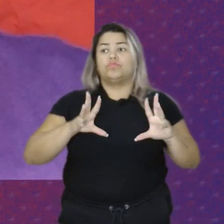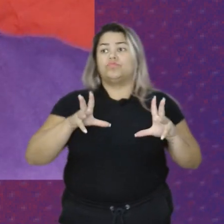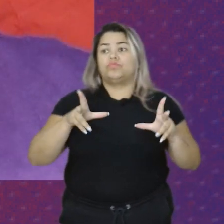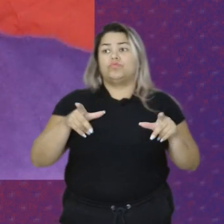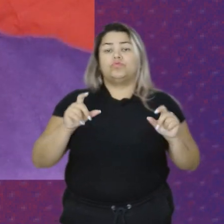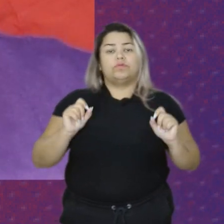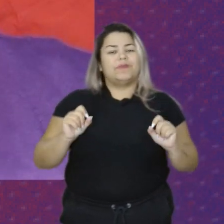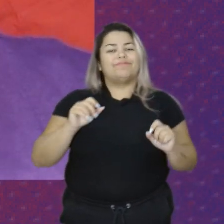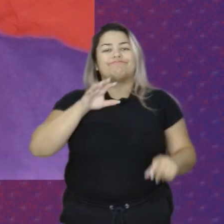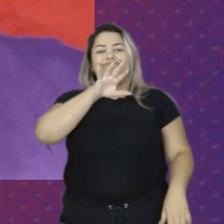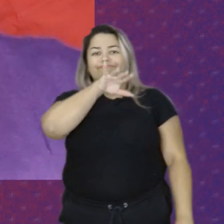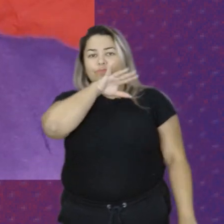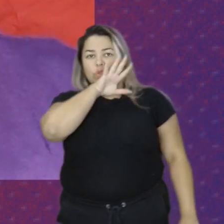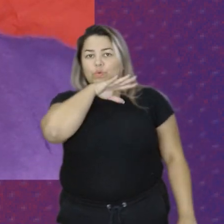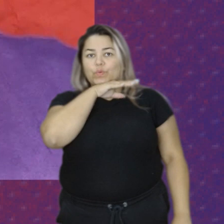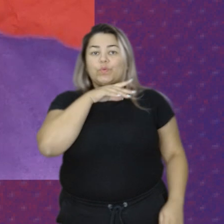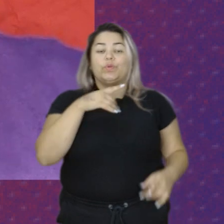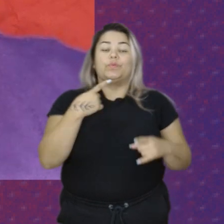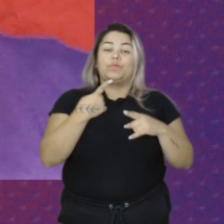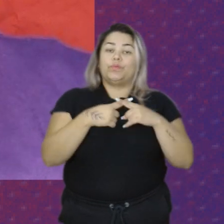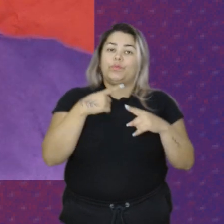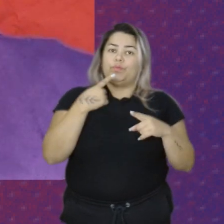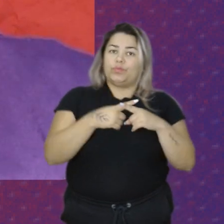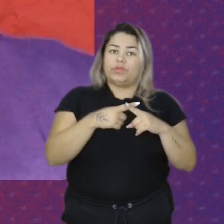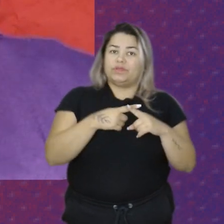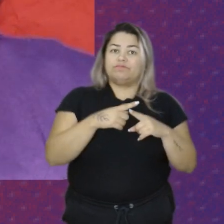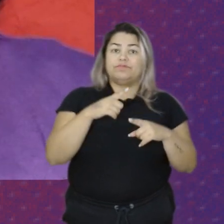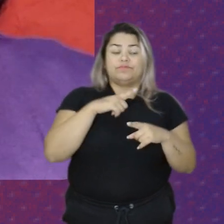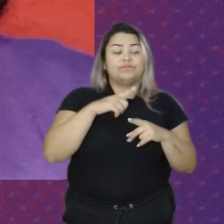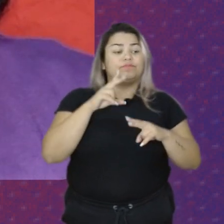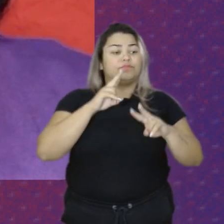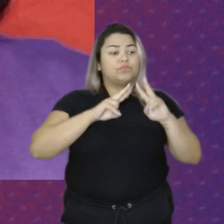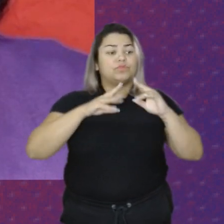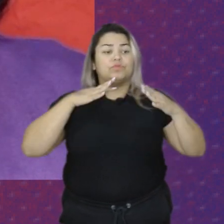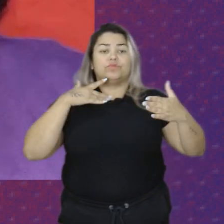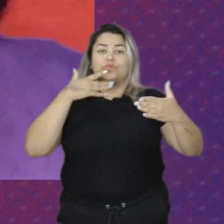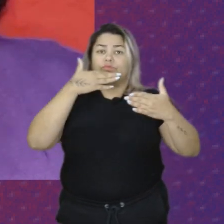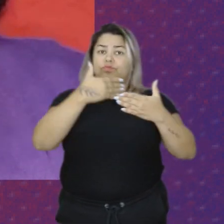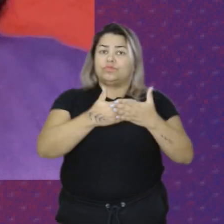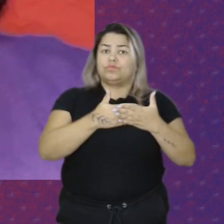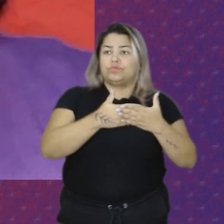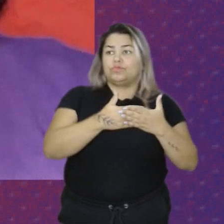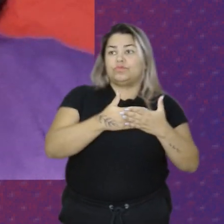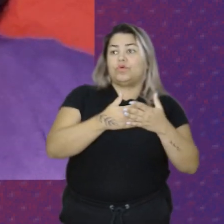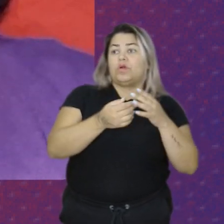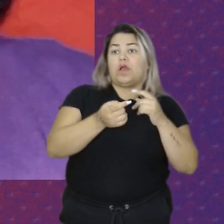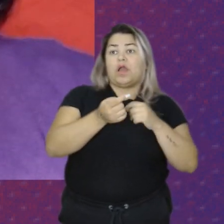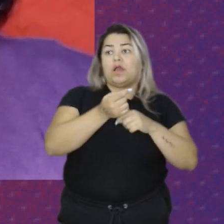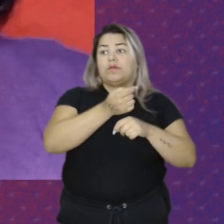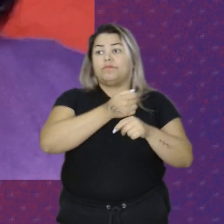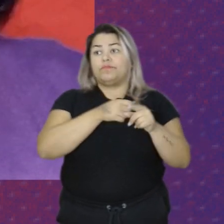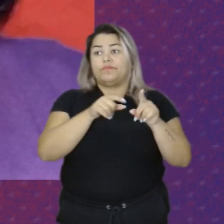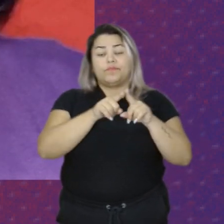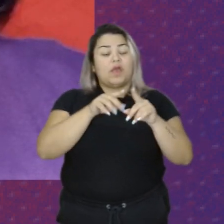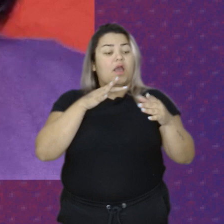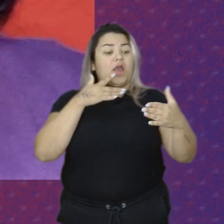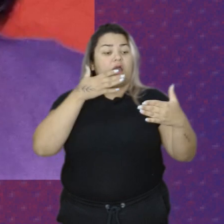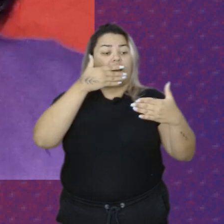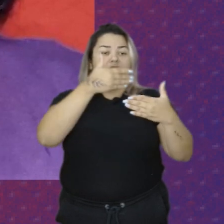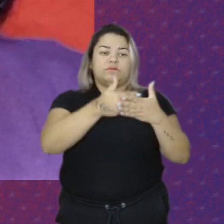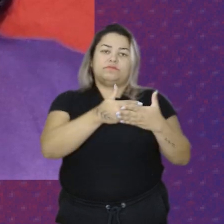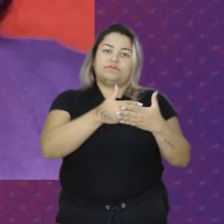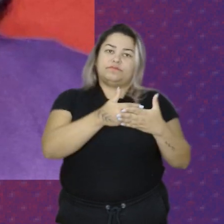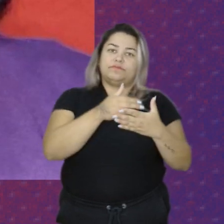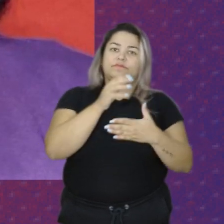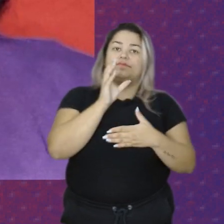é muito ruim, porque o que nós temos visto é o avanço do capital. O capital ele avança